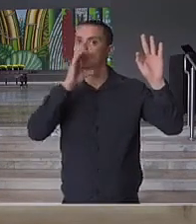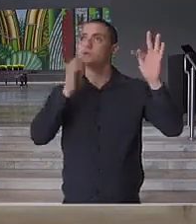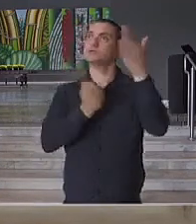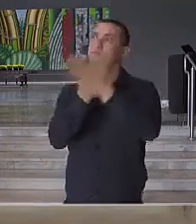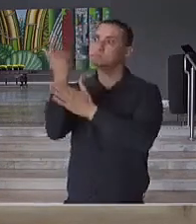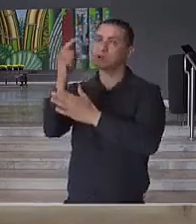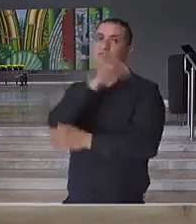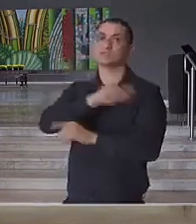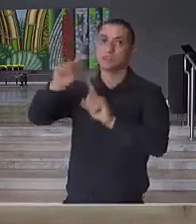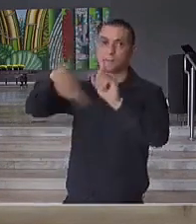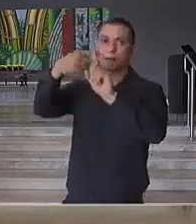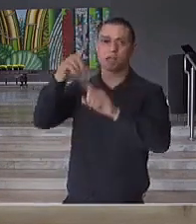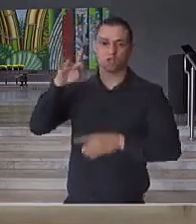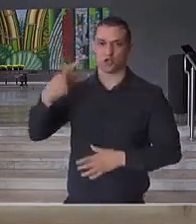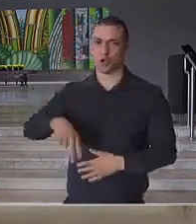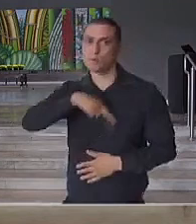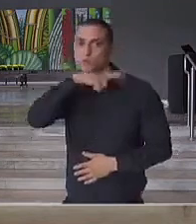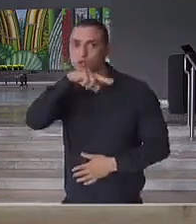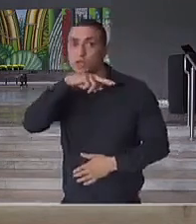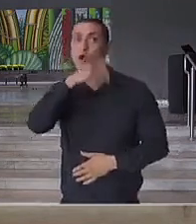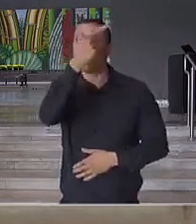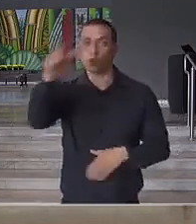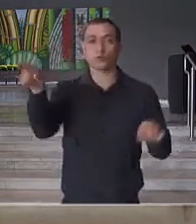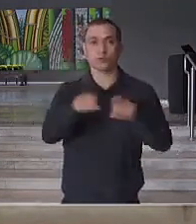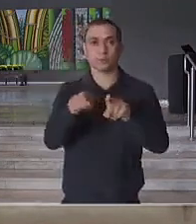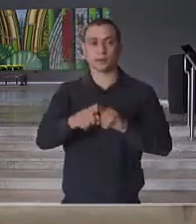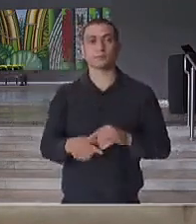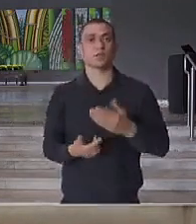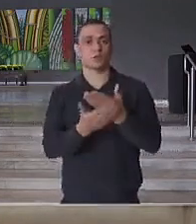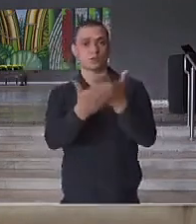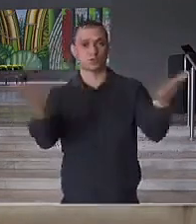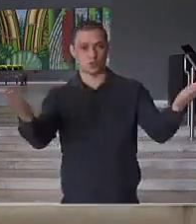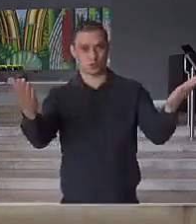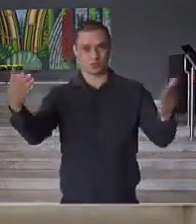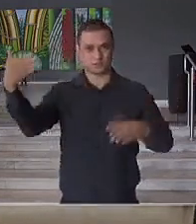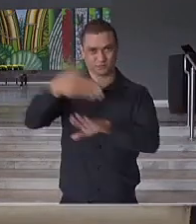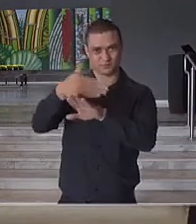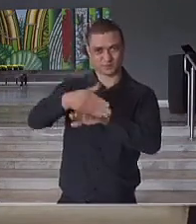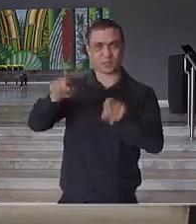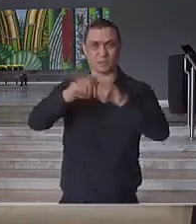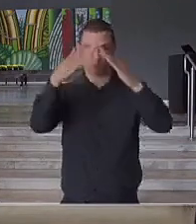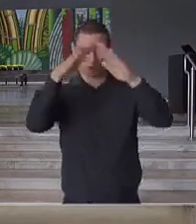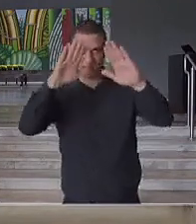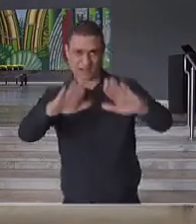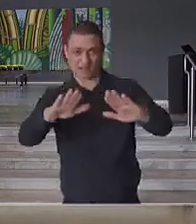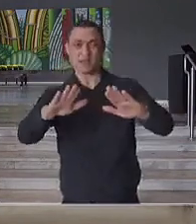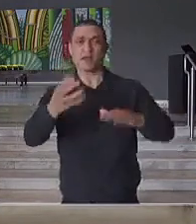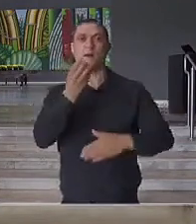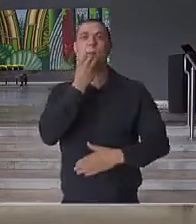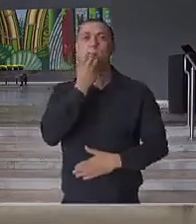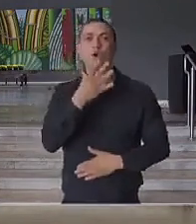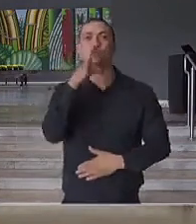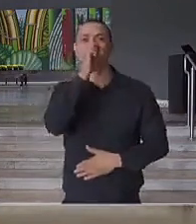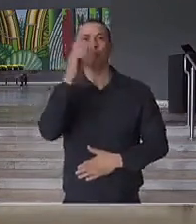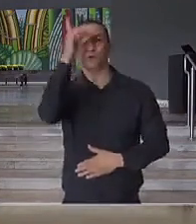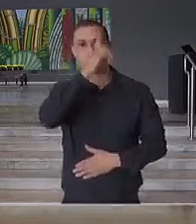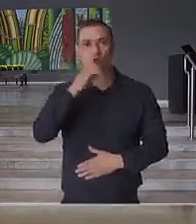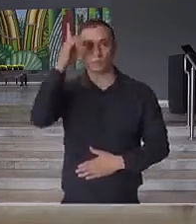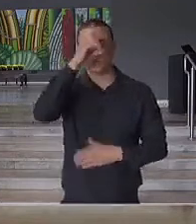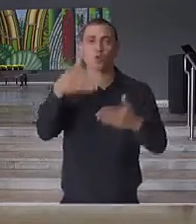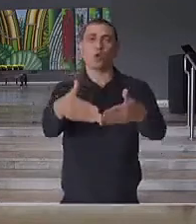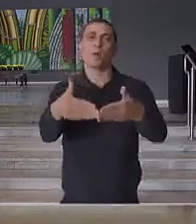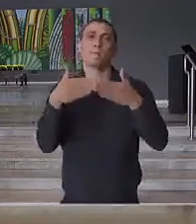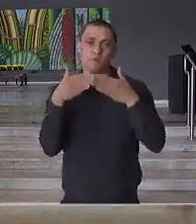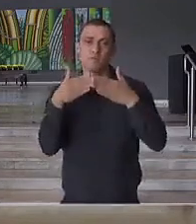vacinas, além da vacina do Butantan. A todos que aqui estão, aos que estão em casa, desejo um bom final de semana. Por